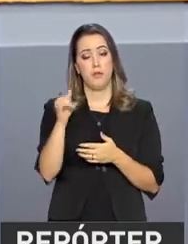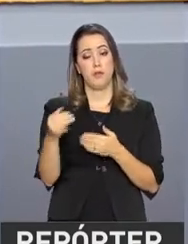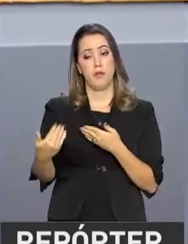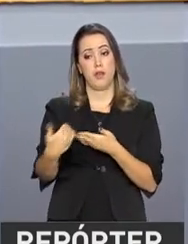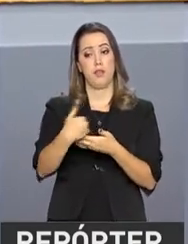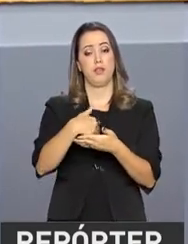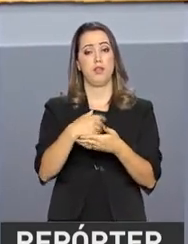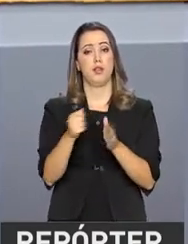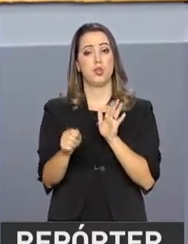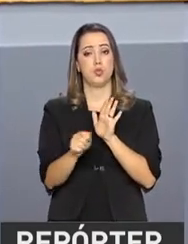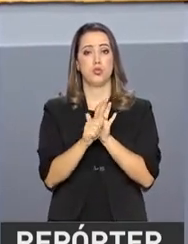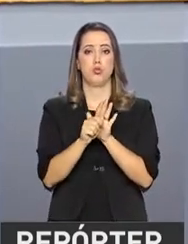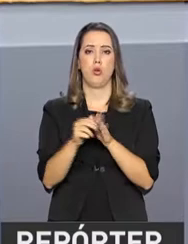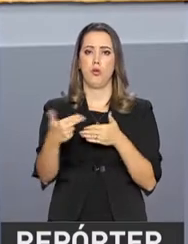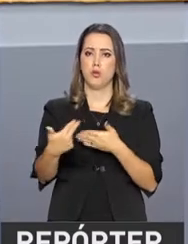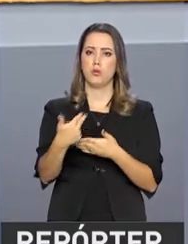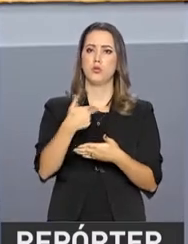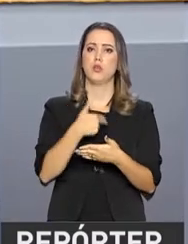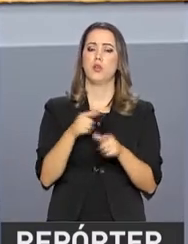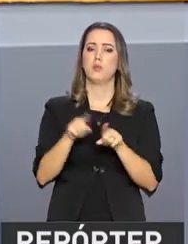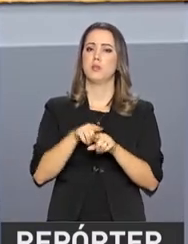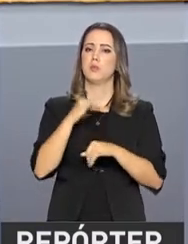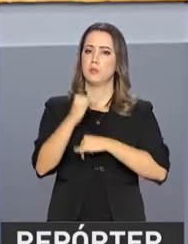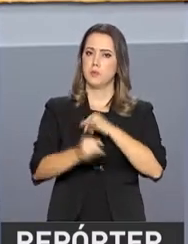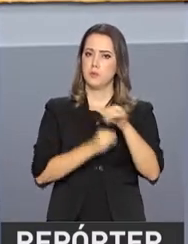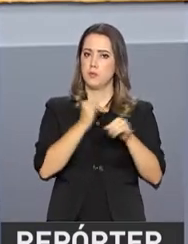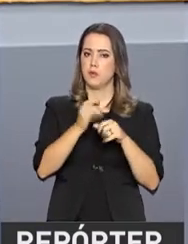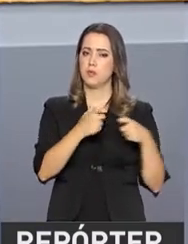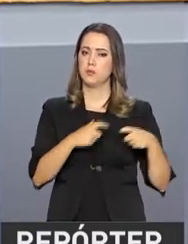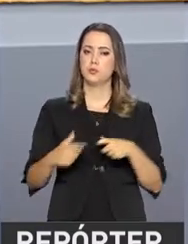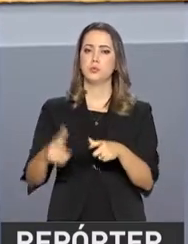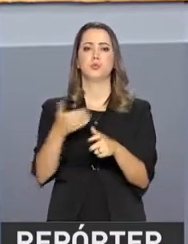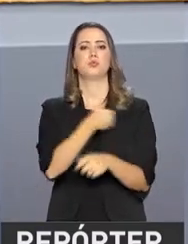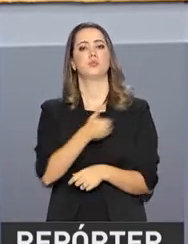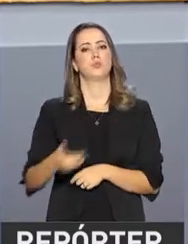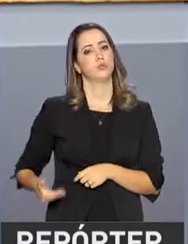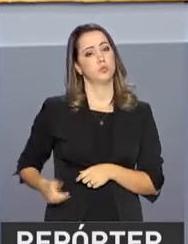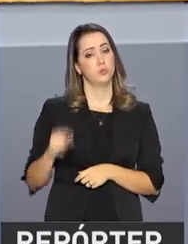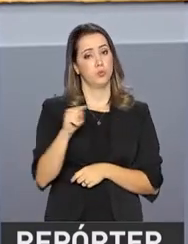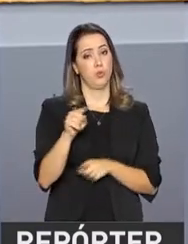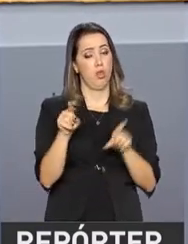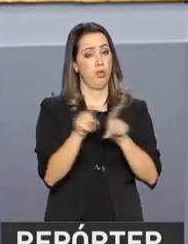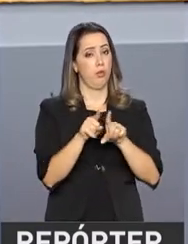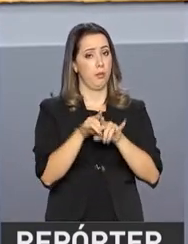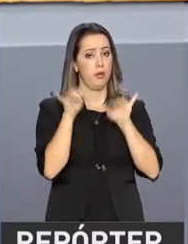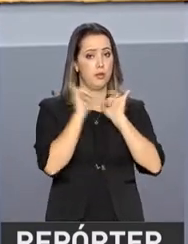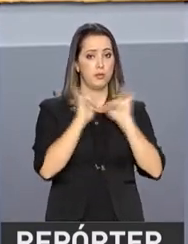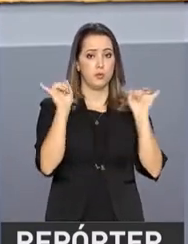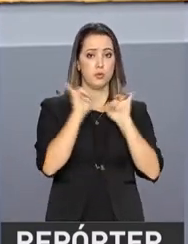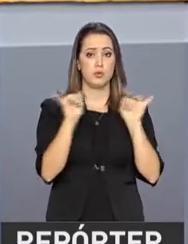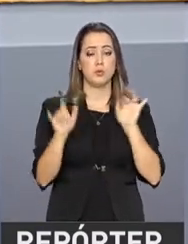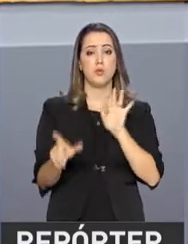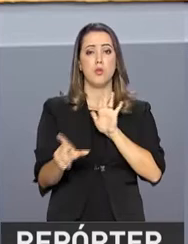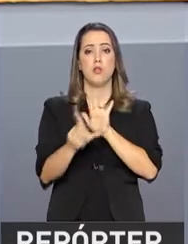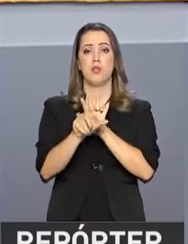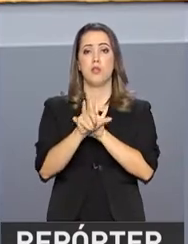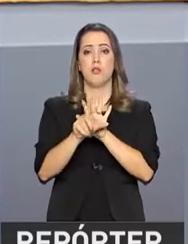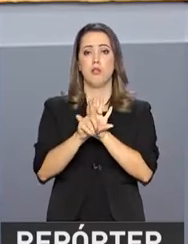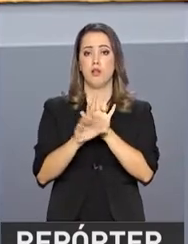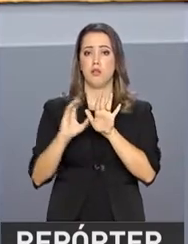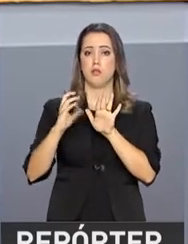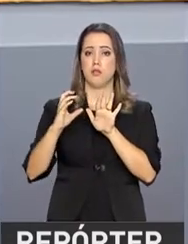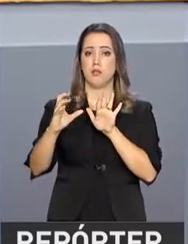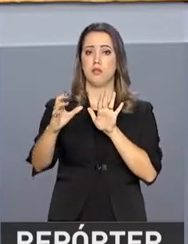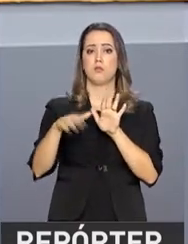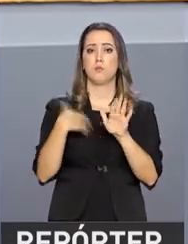drogas e armas e o da banda larga para escolas e hospitais públicos ele também anunciou a regulamentação do marco legal da ciência